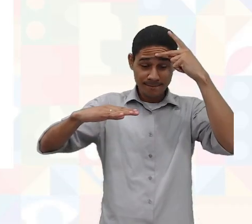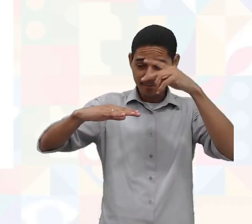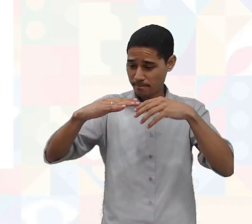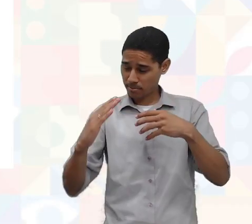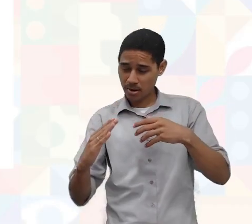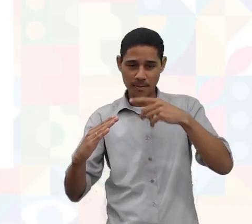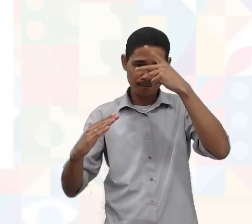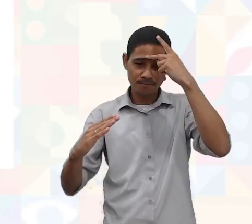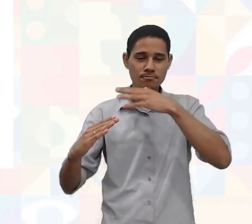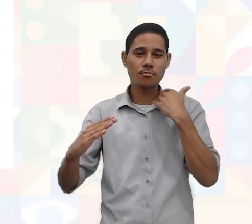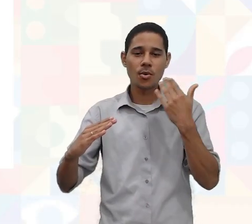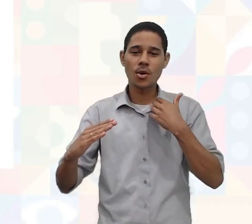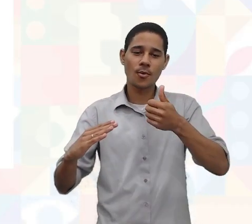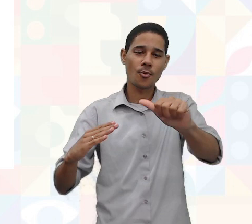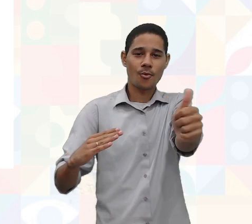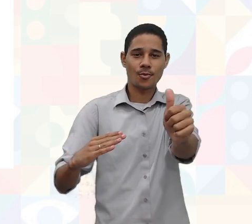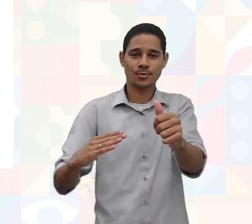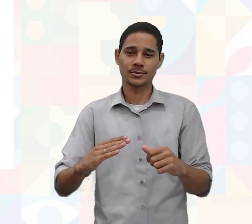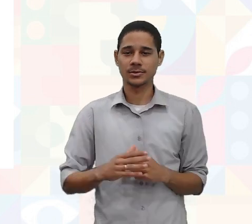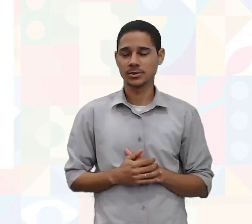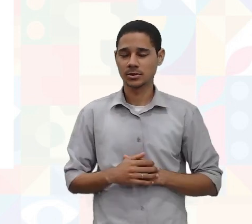né? Foram